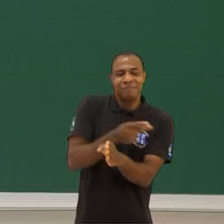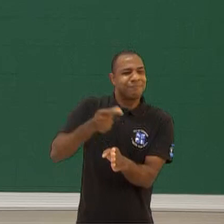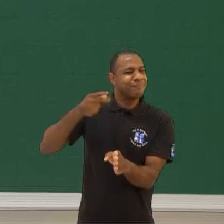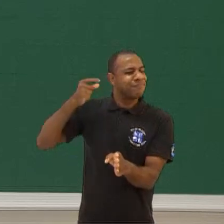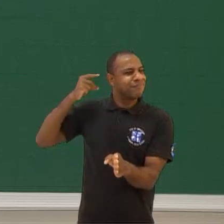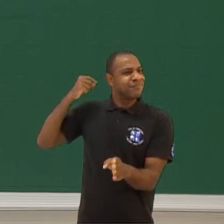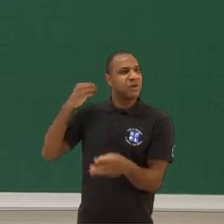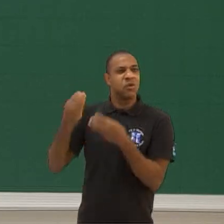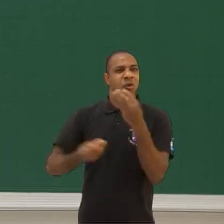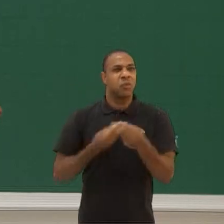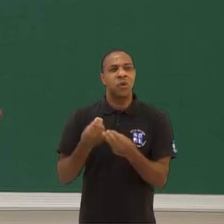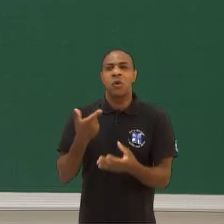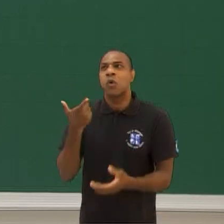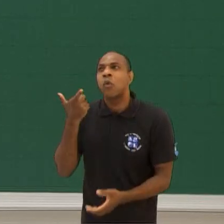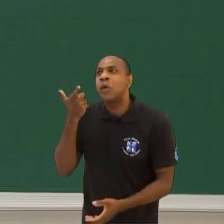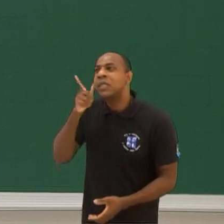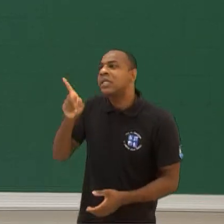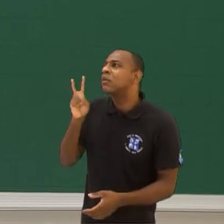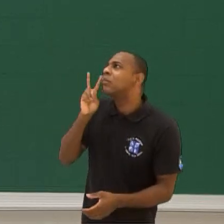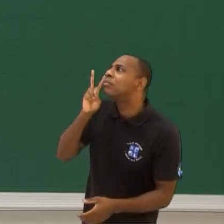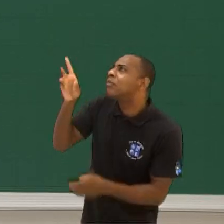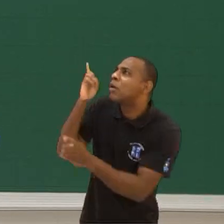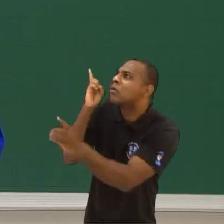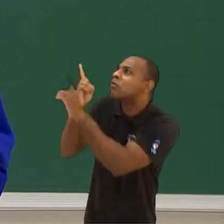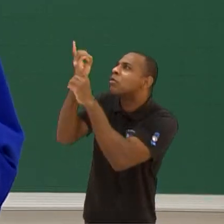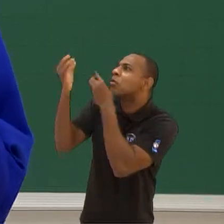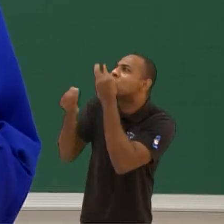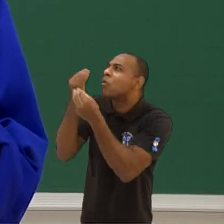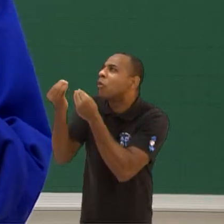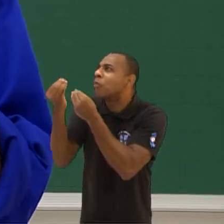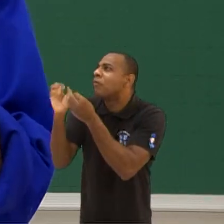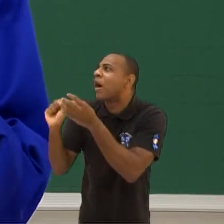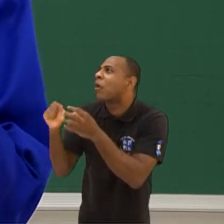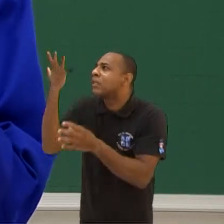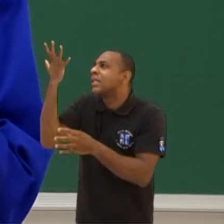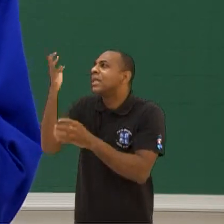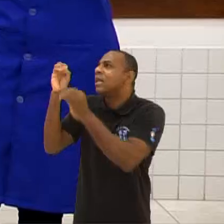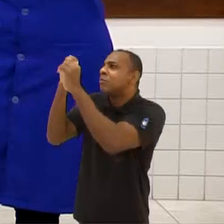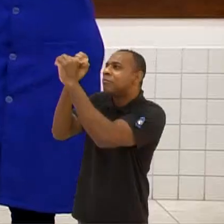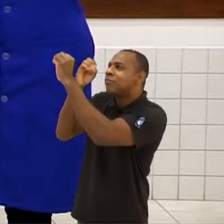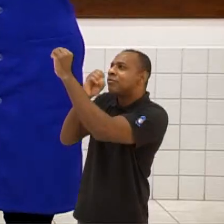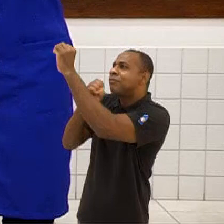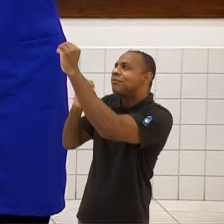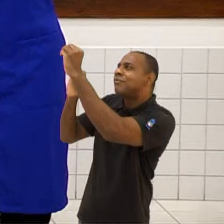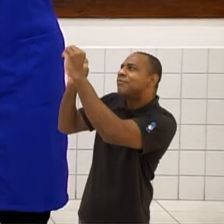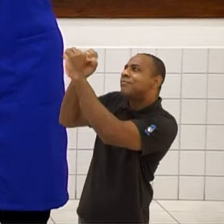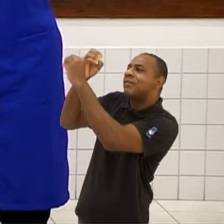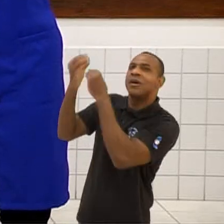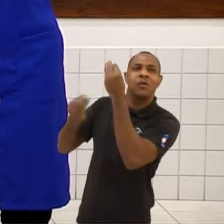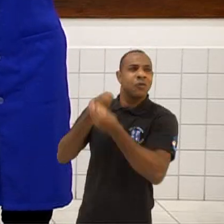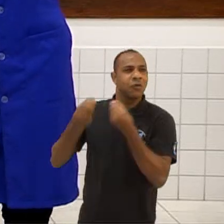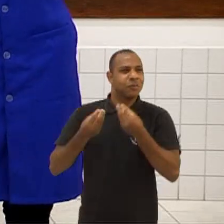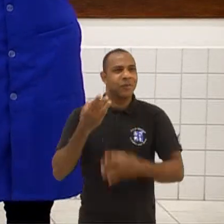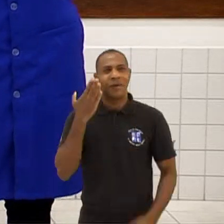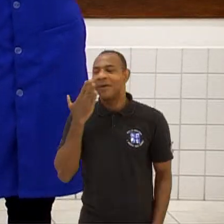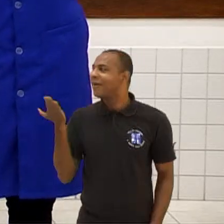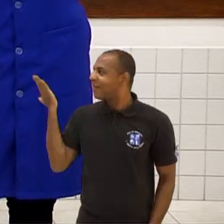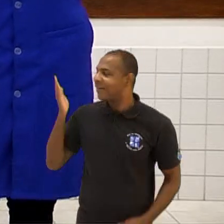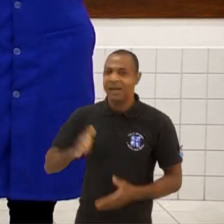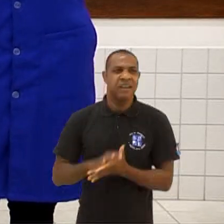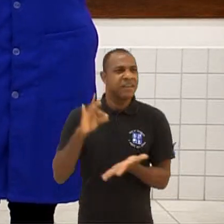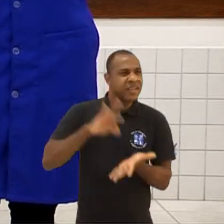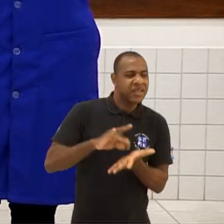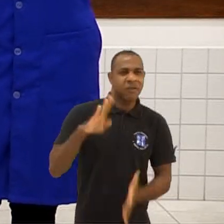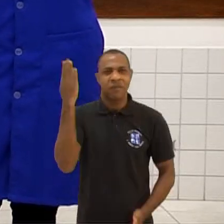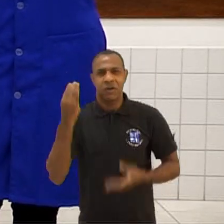conseguiu fazer essa previsão lá no ano de 585 a.C.? Dá uma olhada aqui como é que tá o YouTube, o que eles estão falando, né?